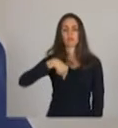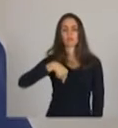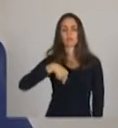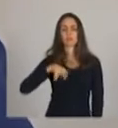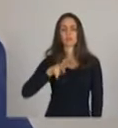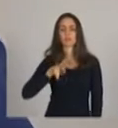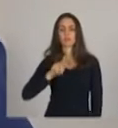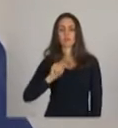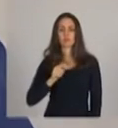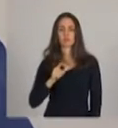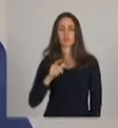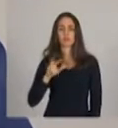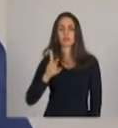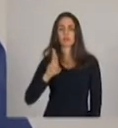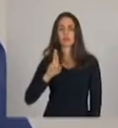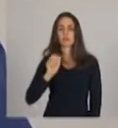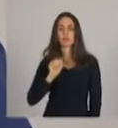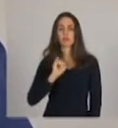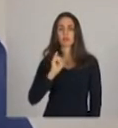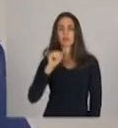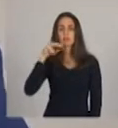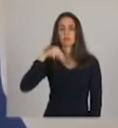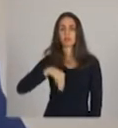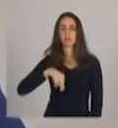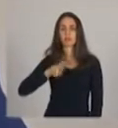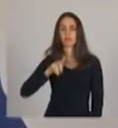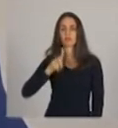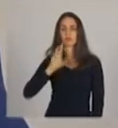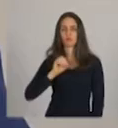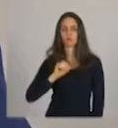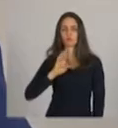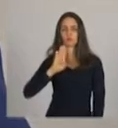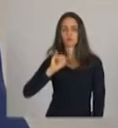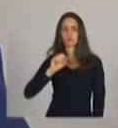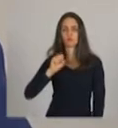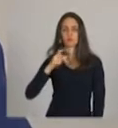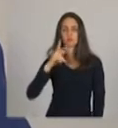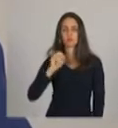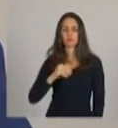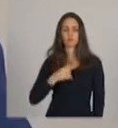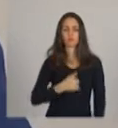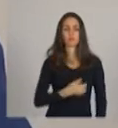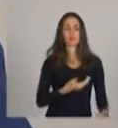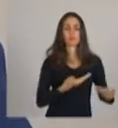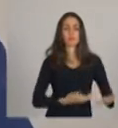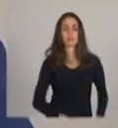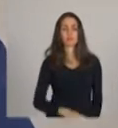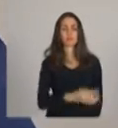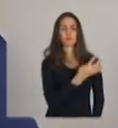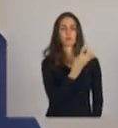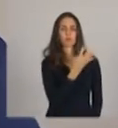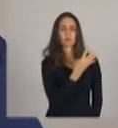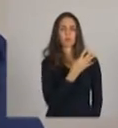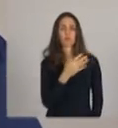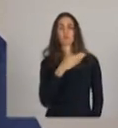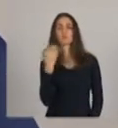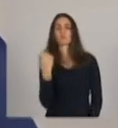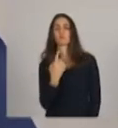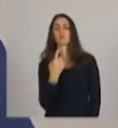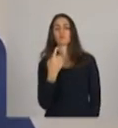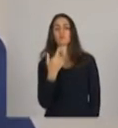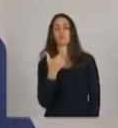Raul Raimundo Bispo, que nasceu em 1944 e morreu em 2018, que iniciou